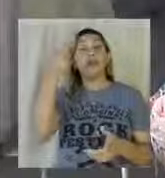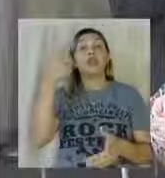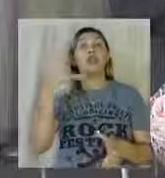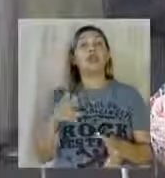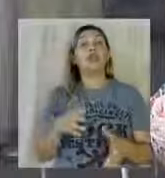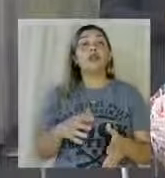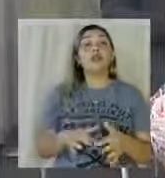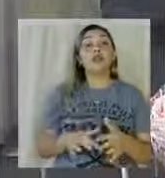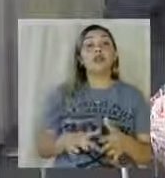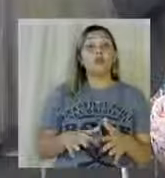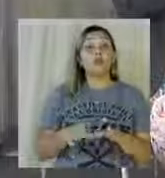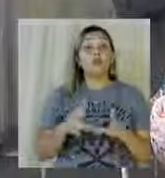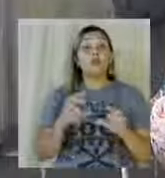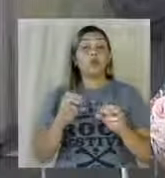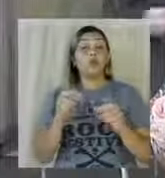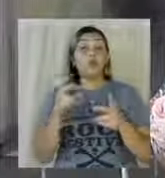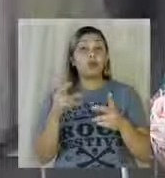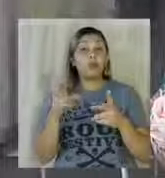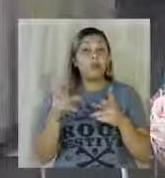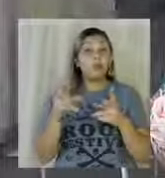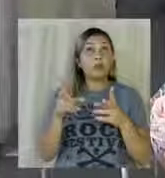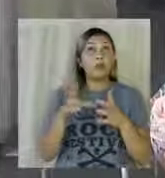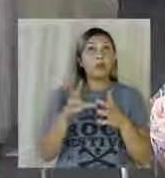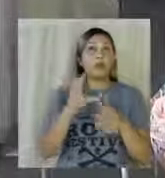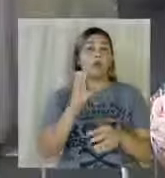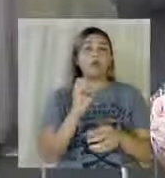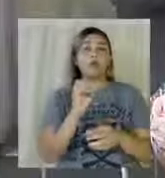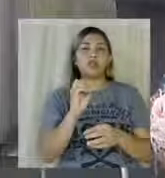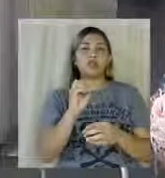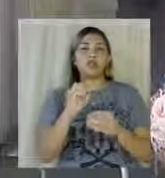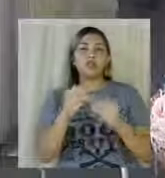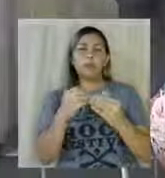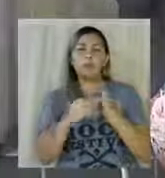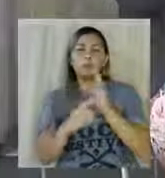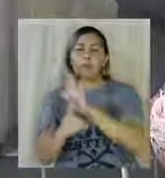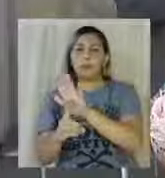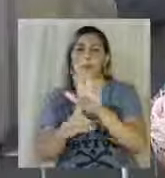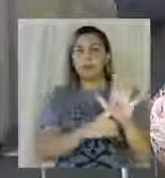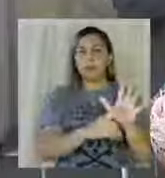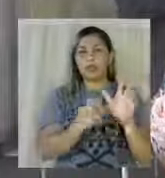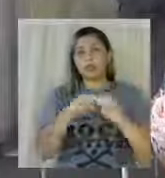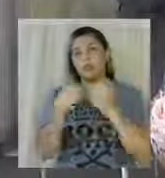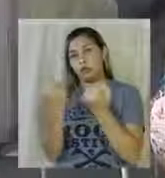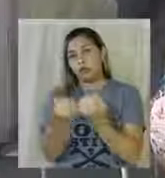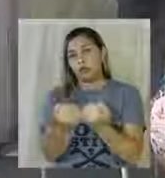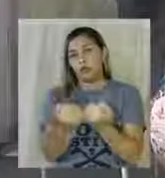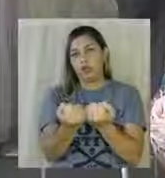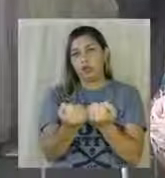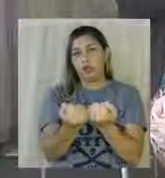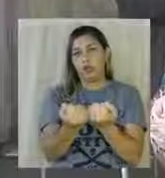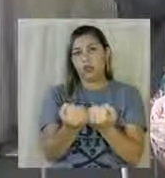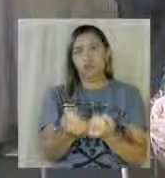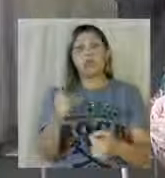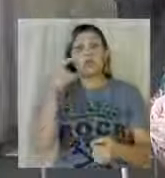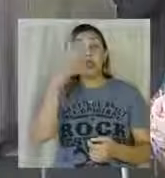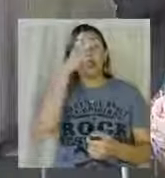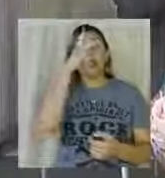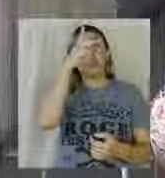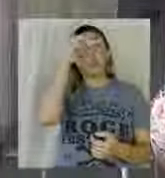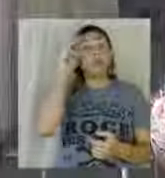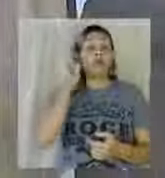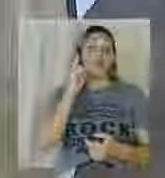o nosso objetivo, o objetivo de mostrar e de construir para a sociedade que a pessoa surda é uma